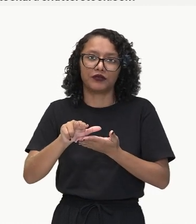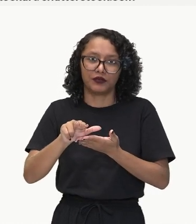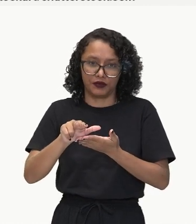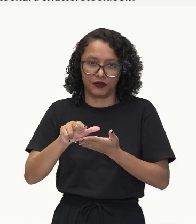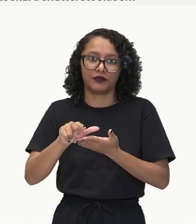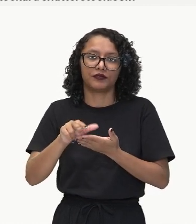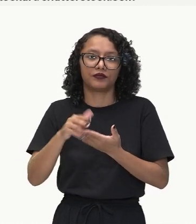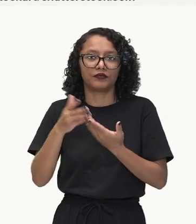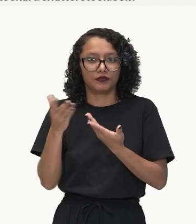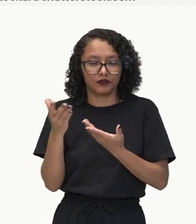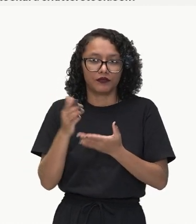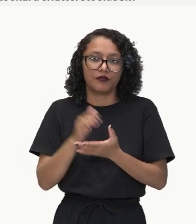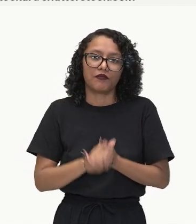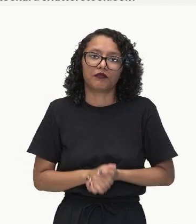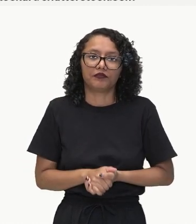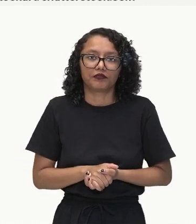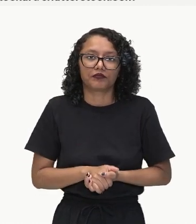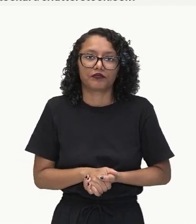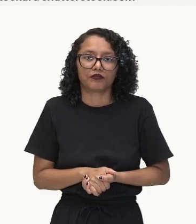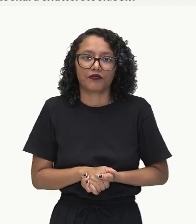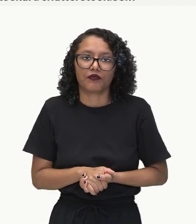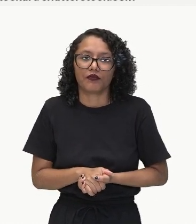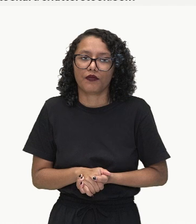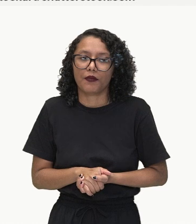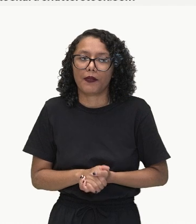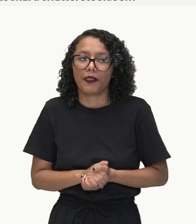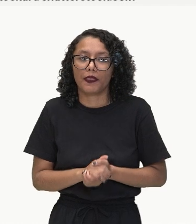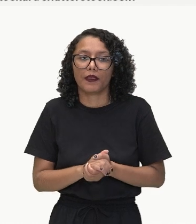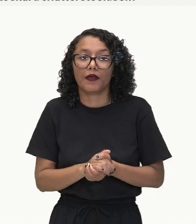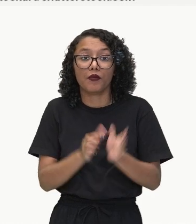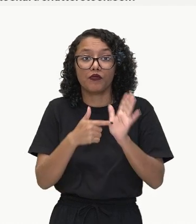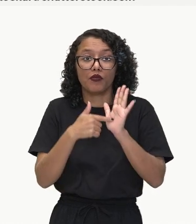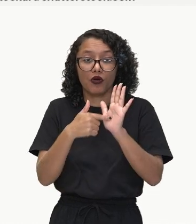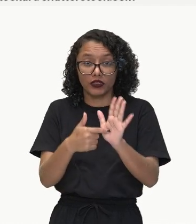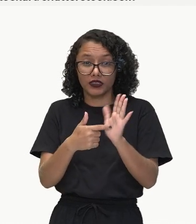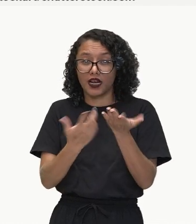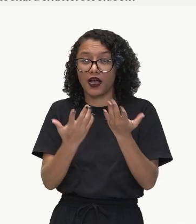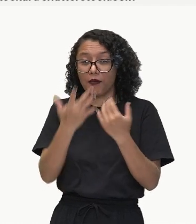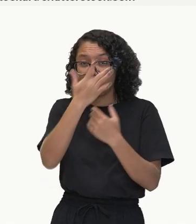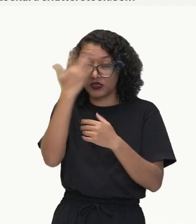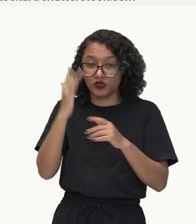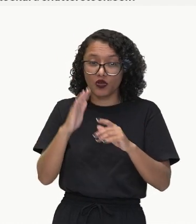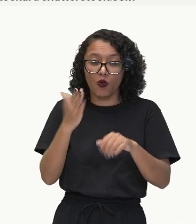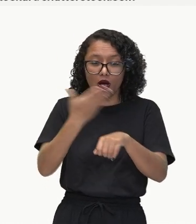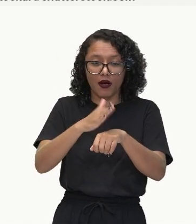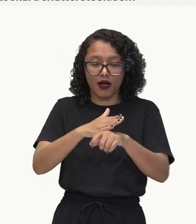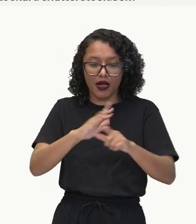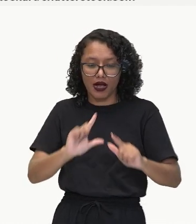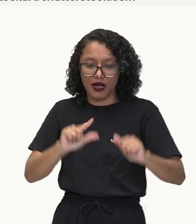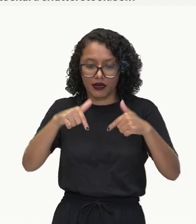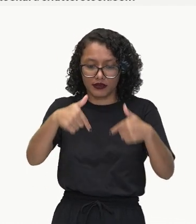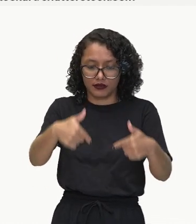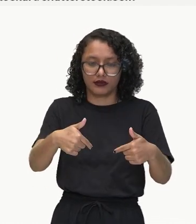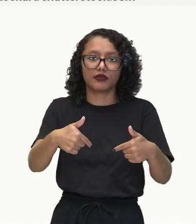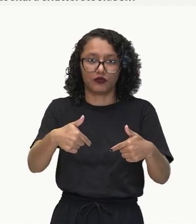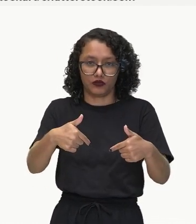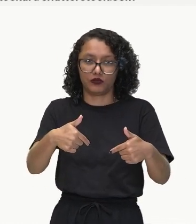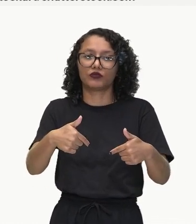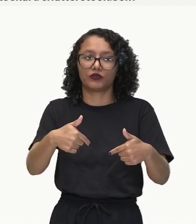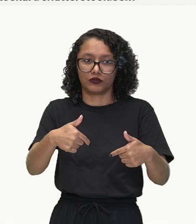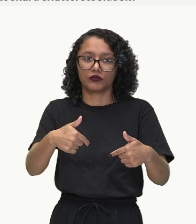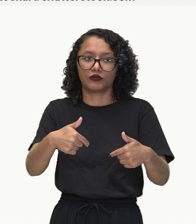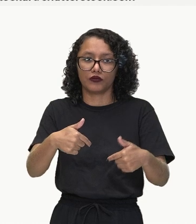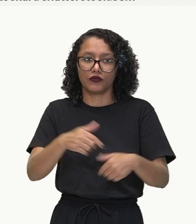expressão indica quem pratica o ato, quem é um praticante